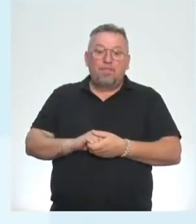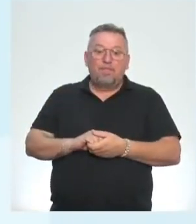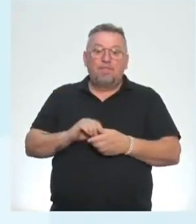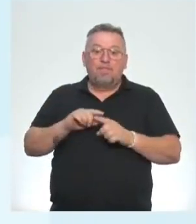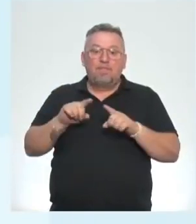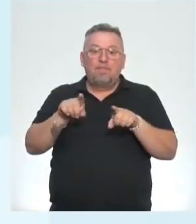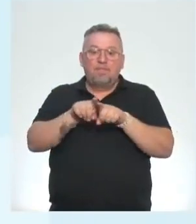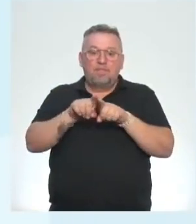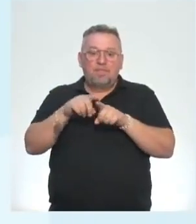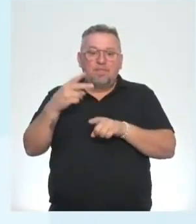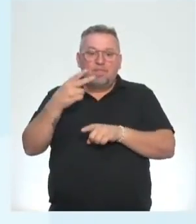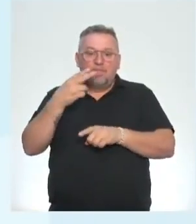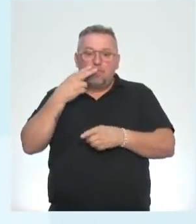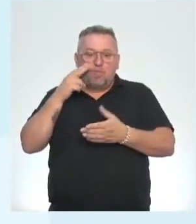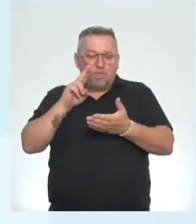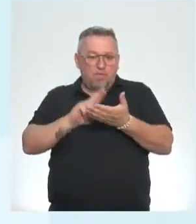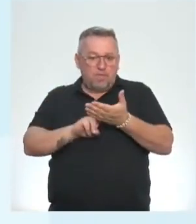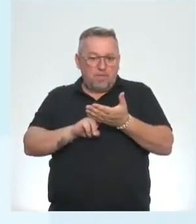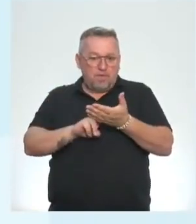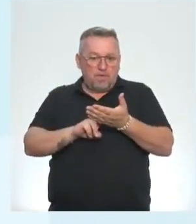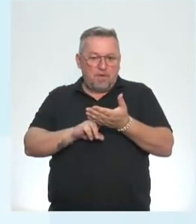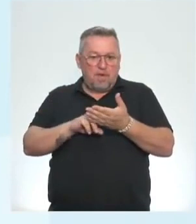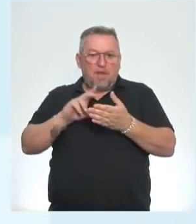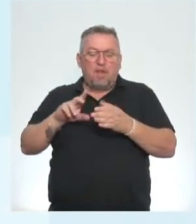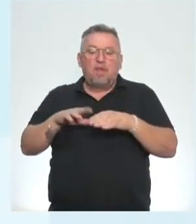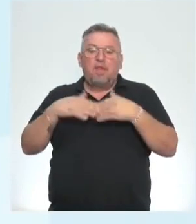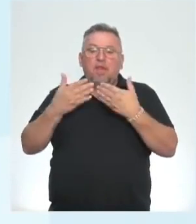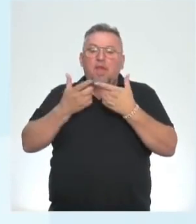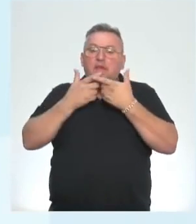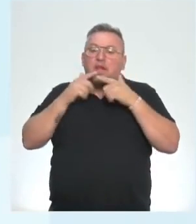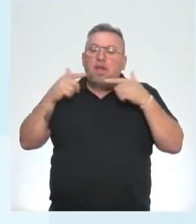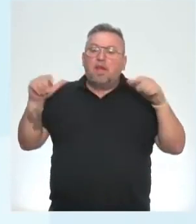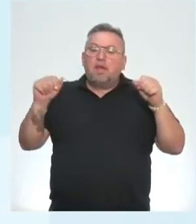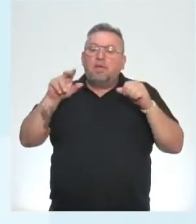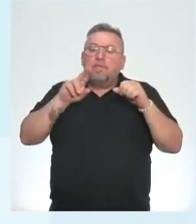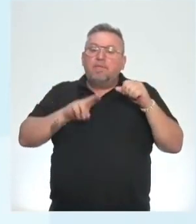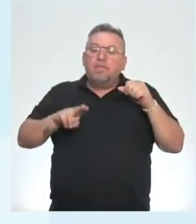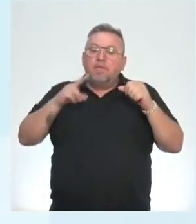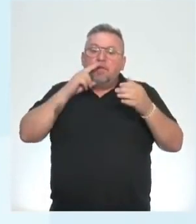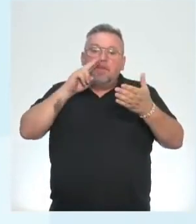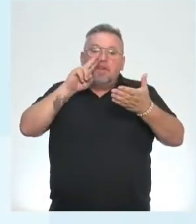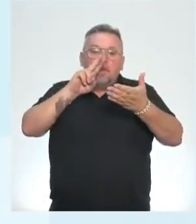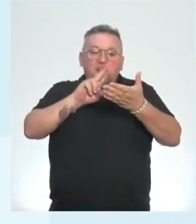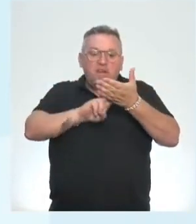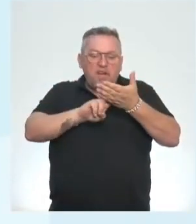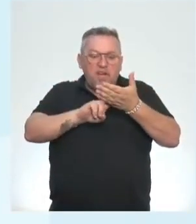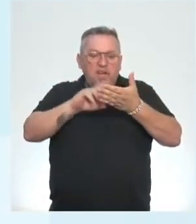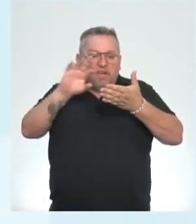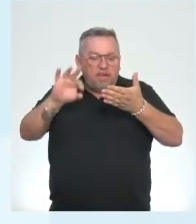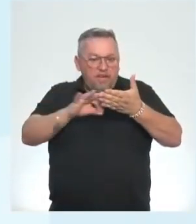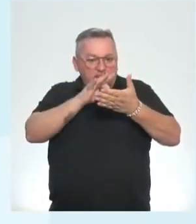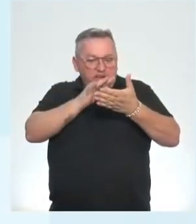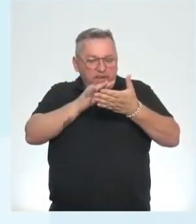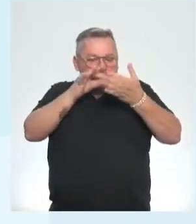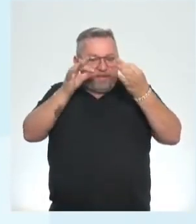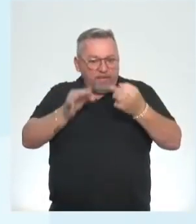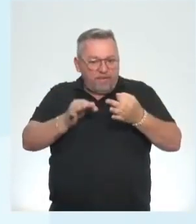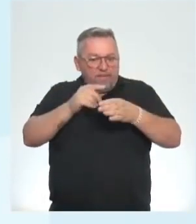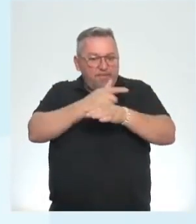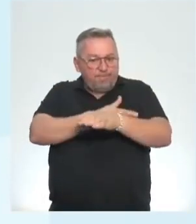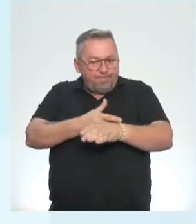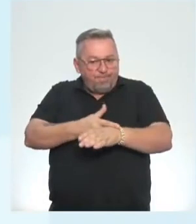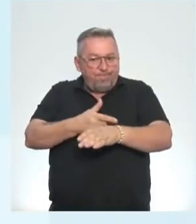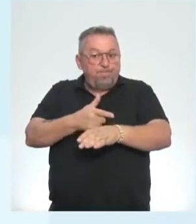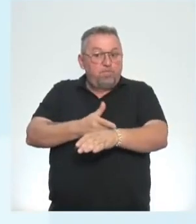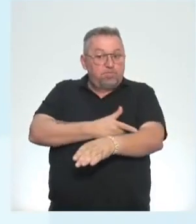no caso da segunda carta da Aline? E depois, quanto à linguagem. Essa linguagem é uma linguagem formal ou informal? Então,